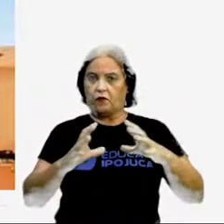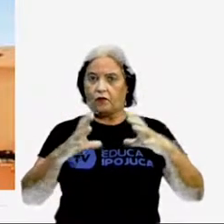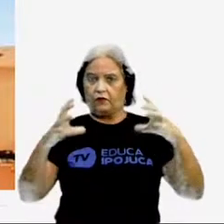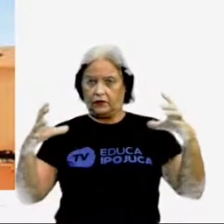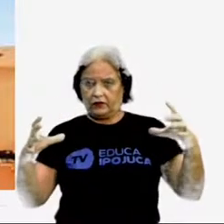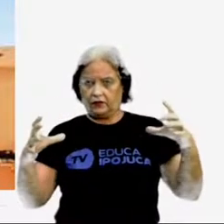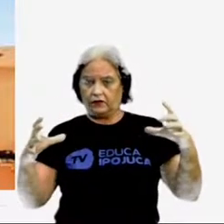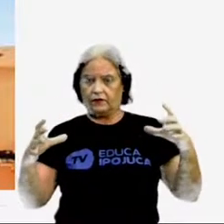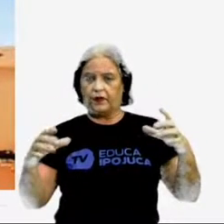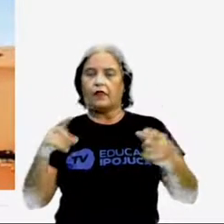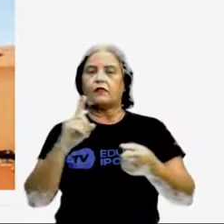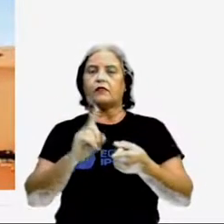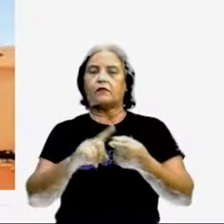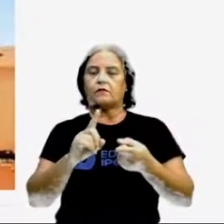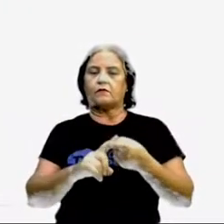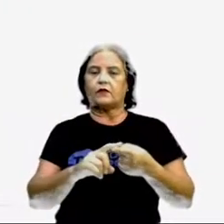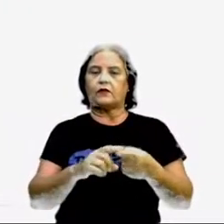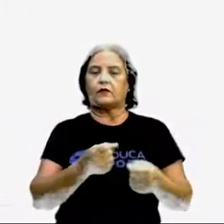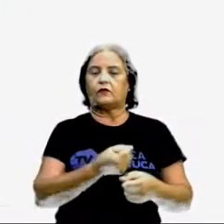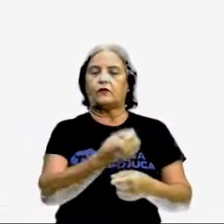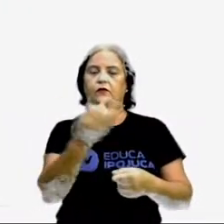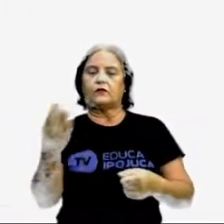tijolos. Outro exemplo.